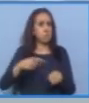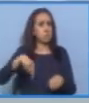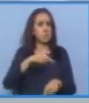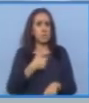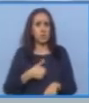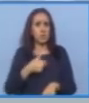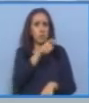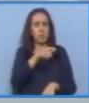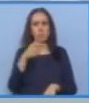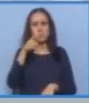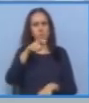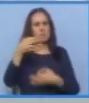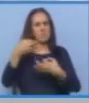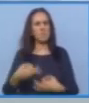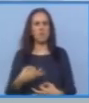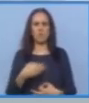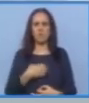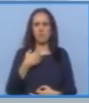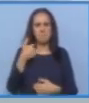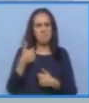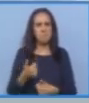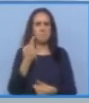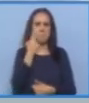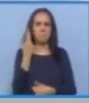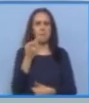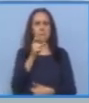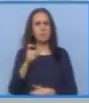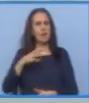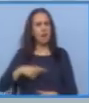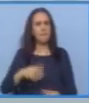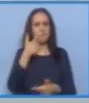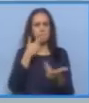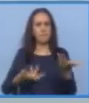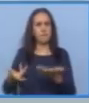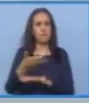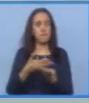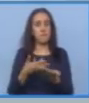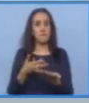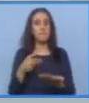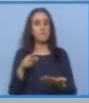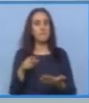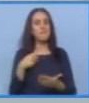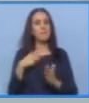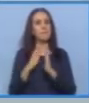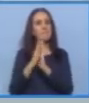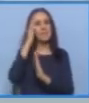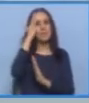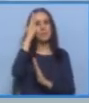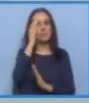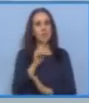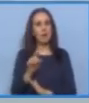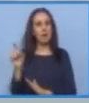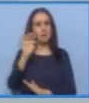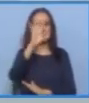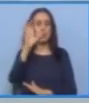ponto de vista de pessoas sérias, querem viver bem, querem viver em paz com os outros. Isso também se vê na teologia que se pratica nos vários